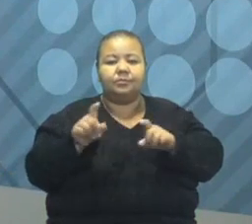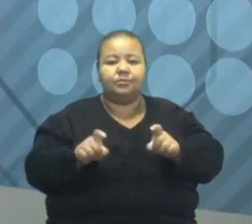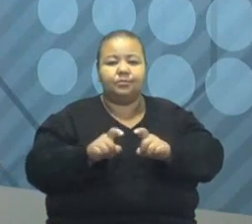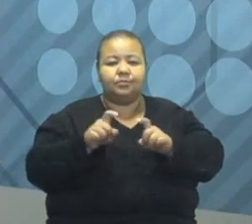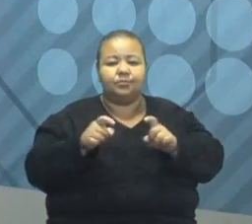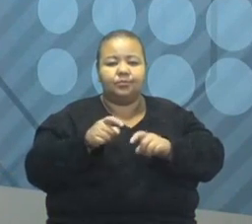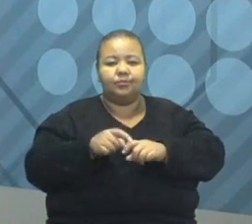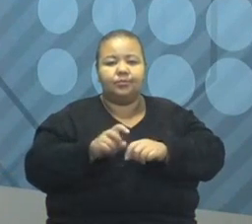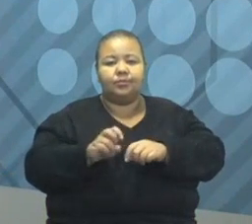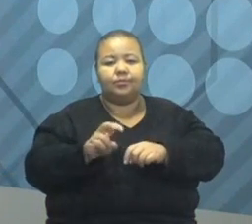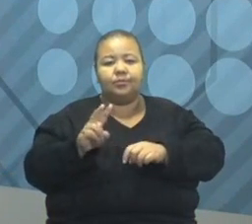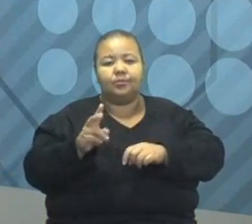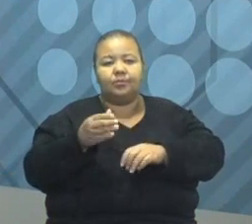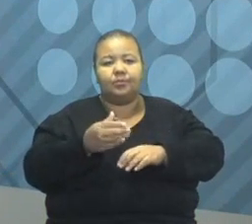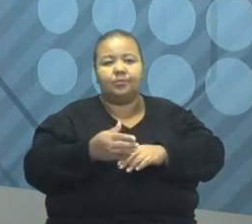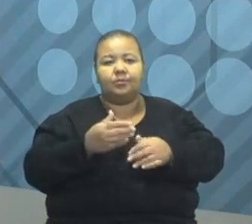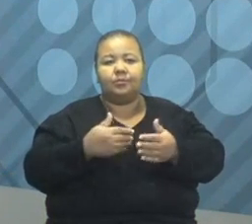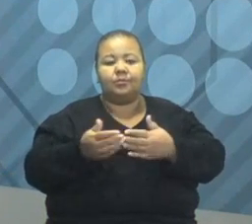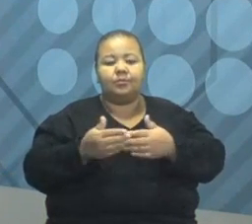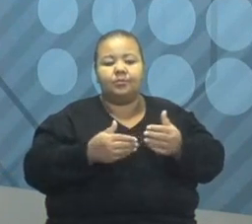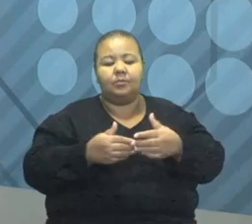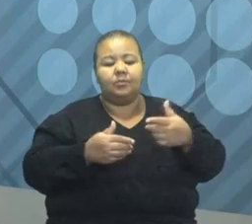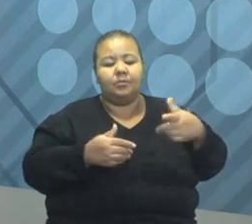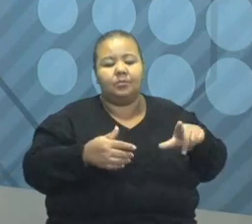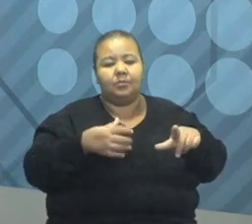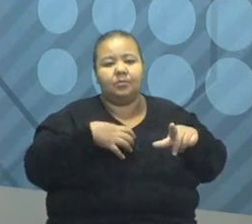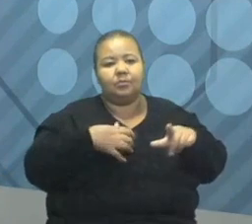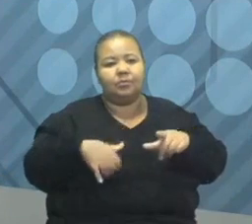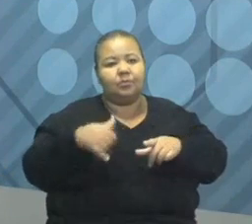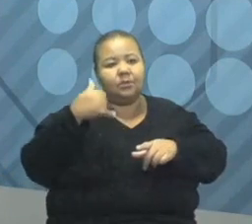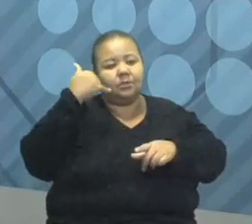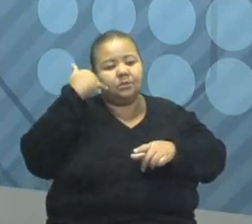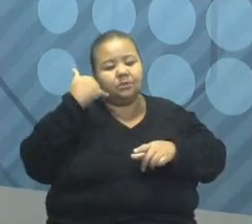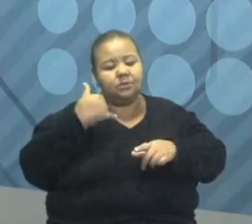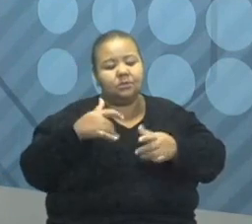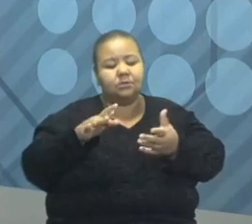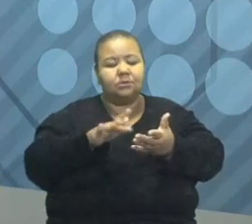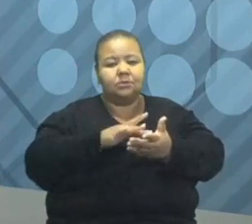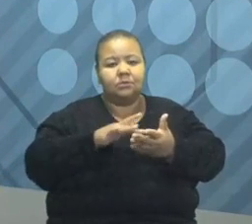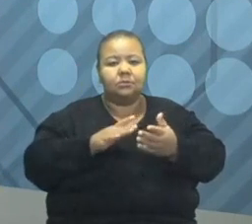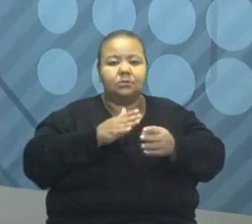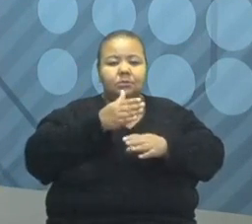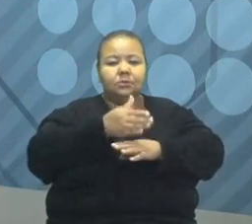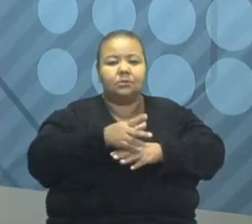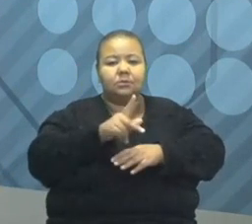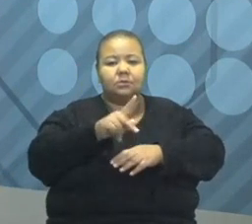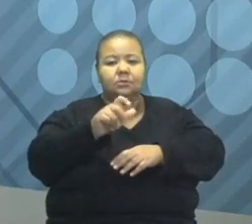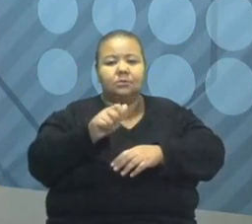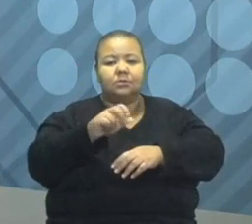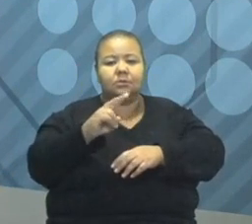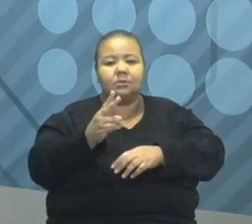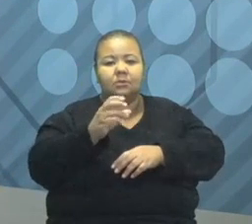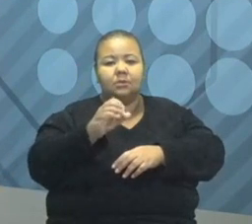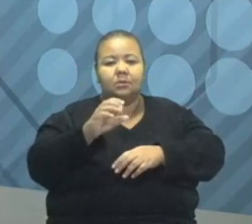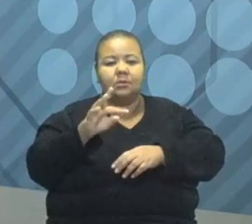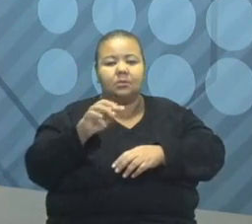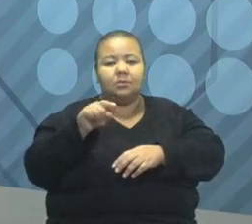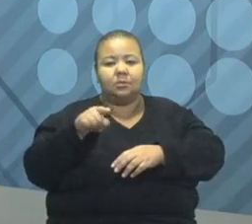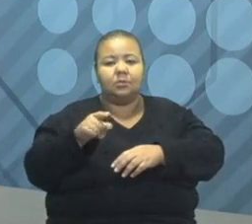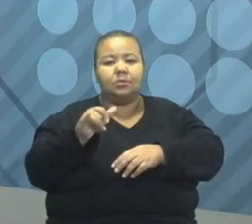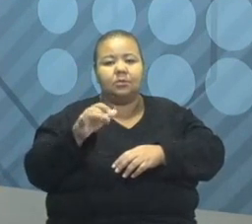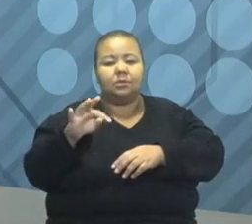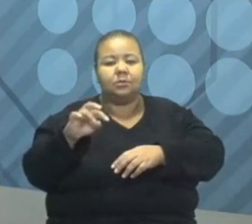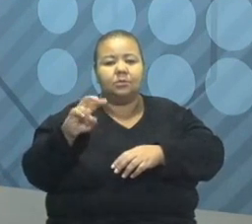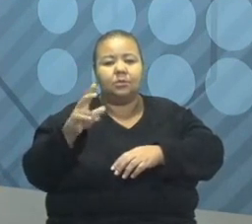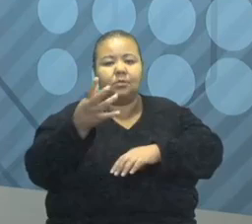computador ou qualquer outro meio, o celular, o tablet, e acesse o kahoot.it ou abaixe